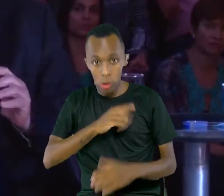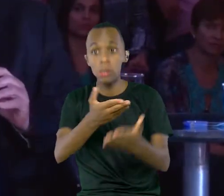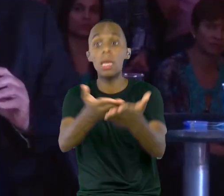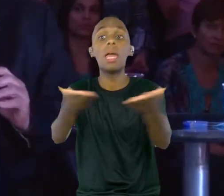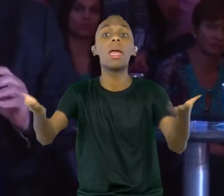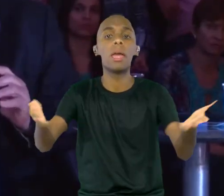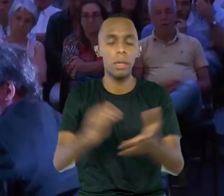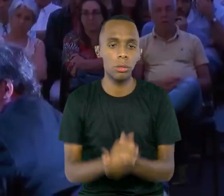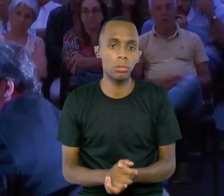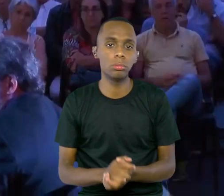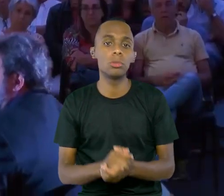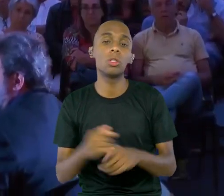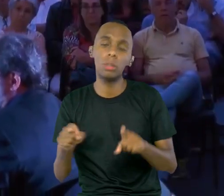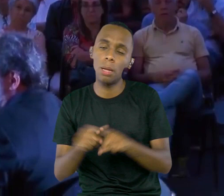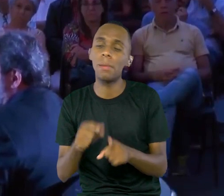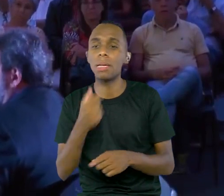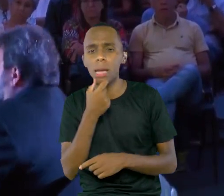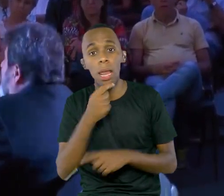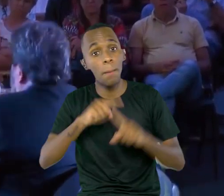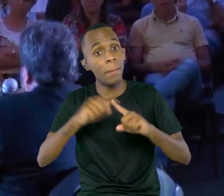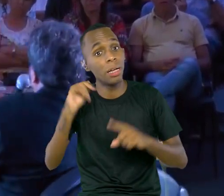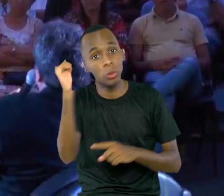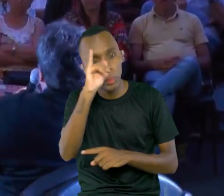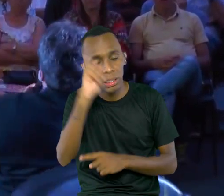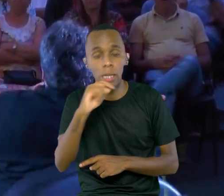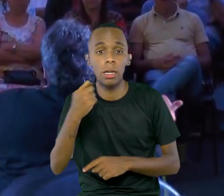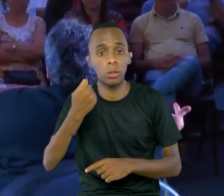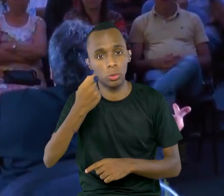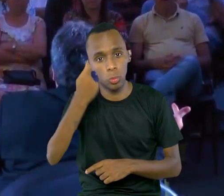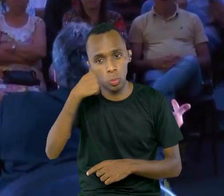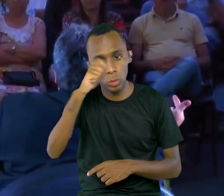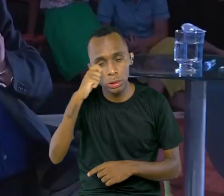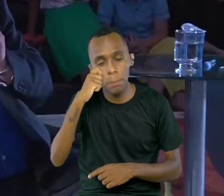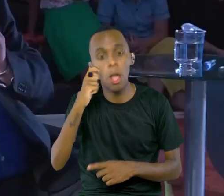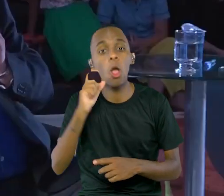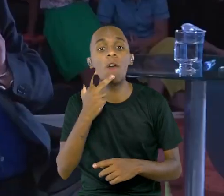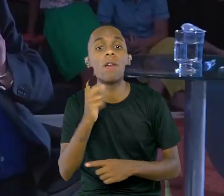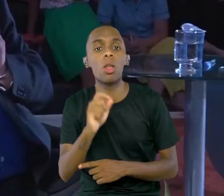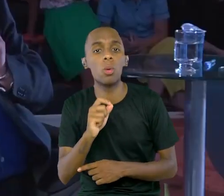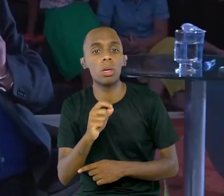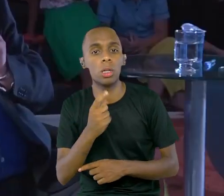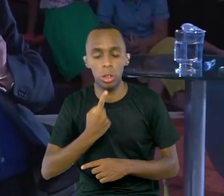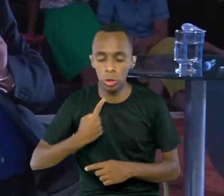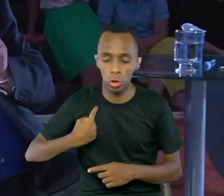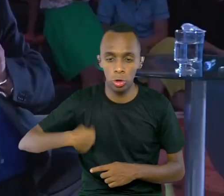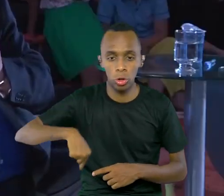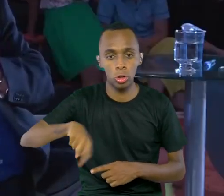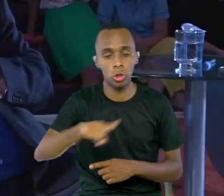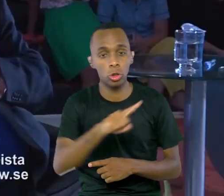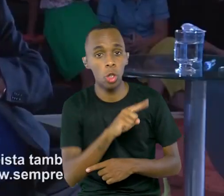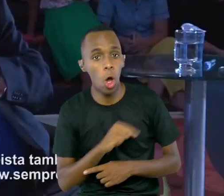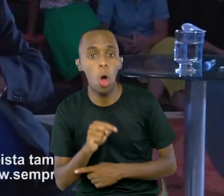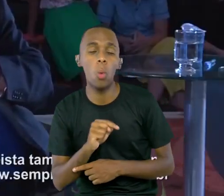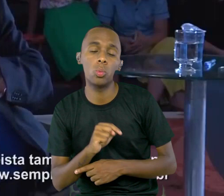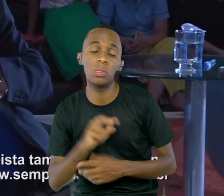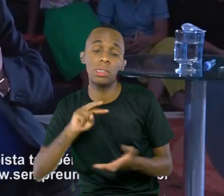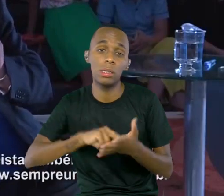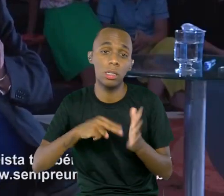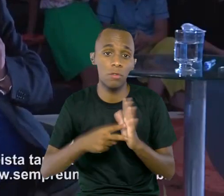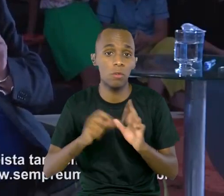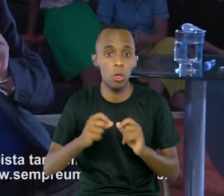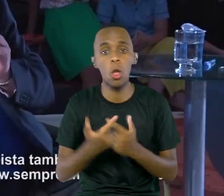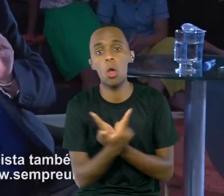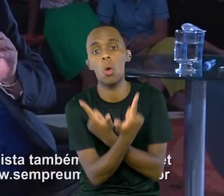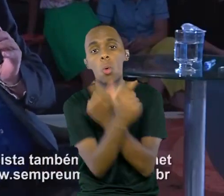Nós e eles. We, nu. Só o italiano e o espanhol dizem noi altri, ou no